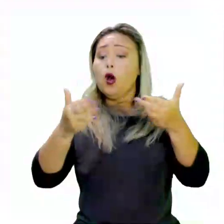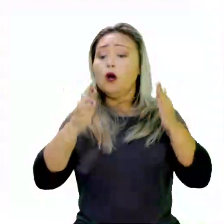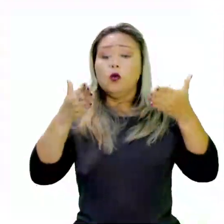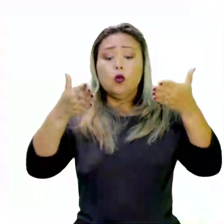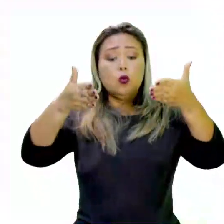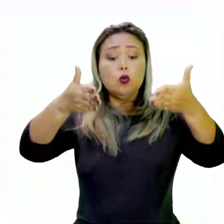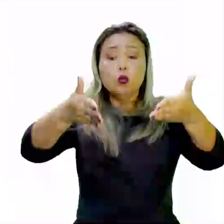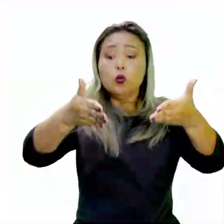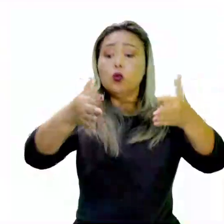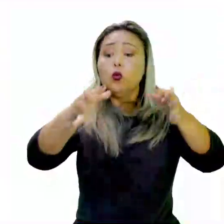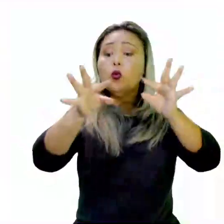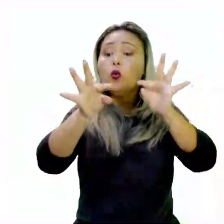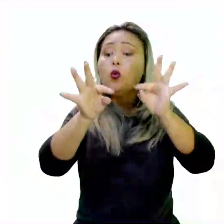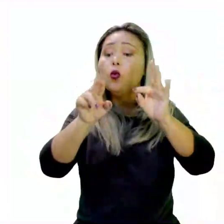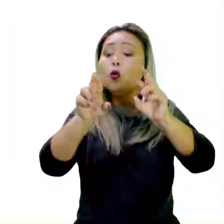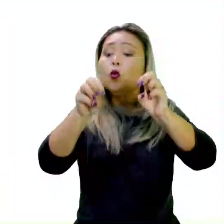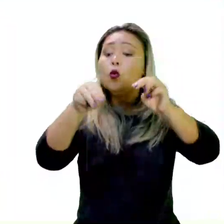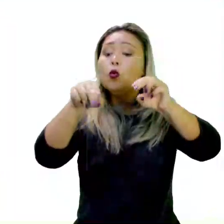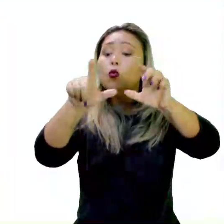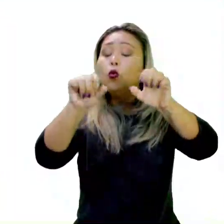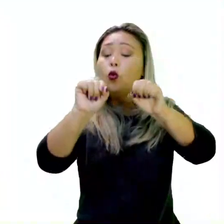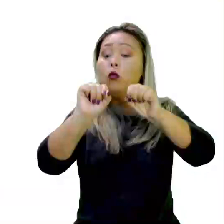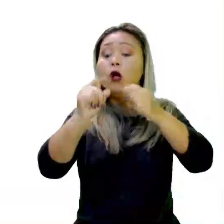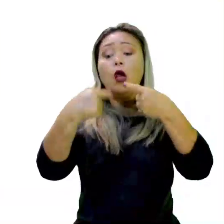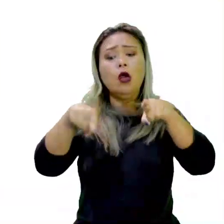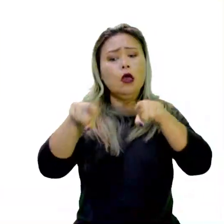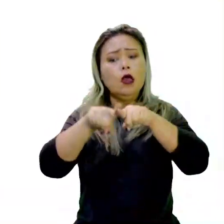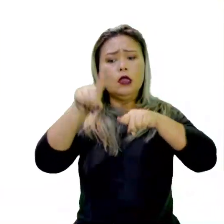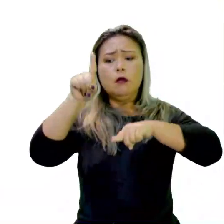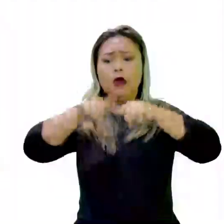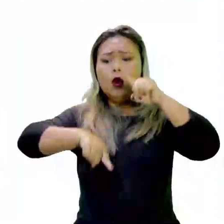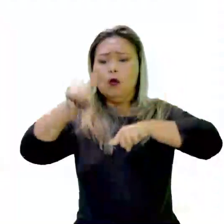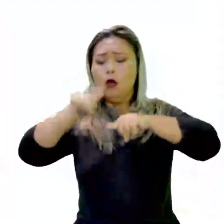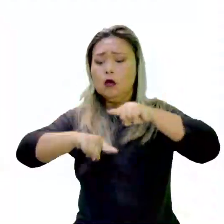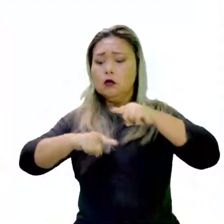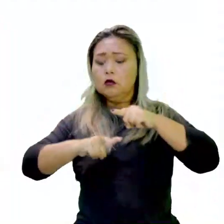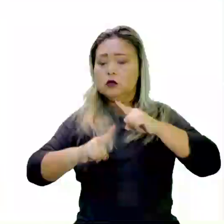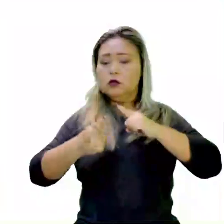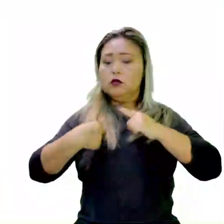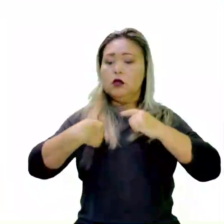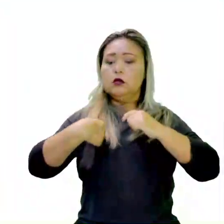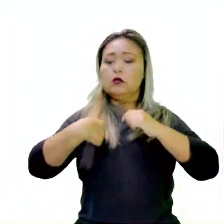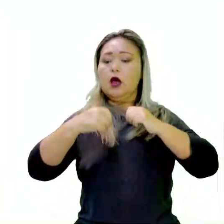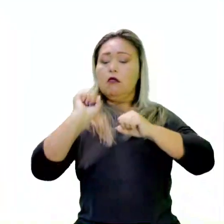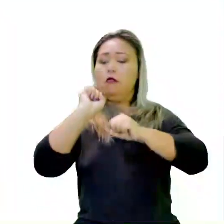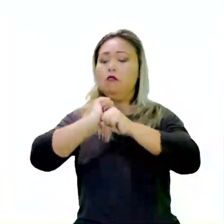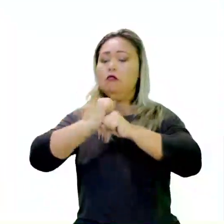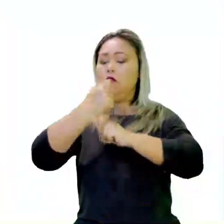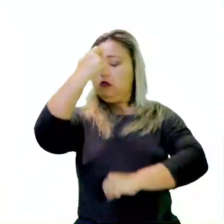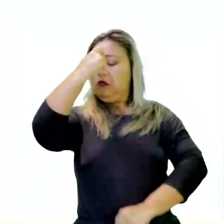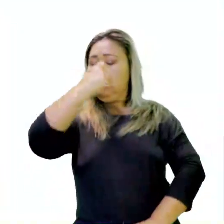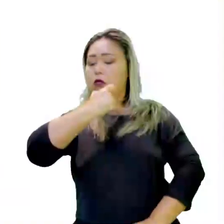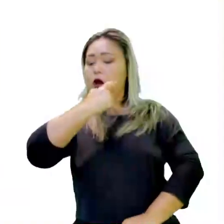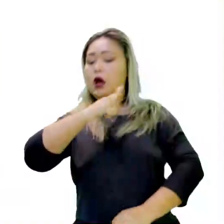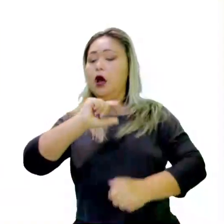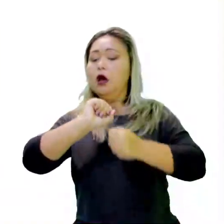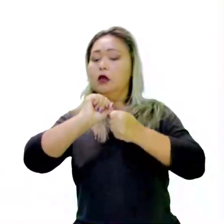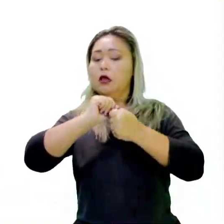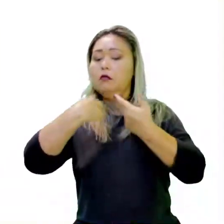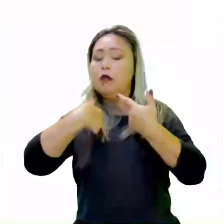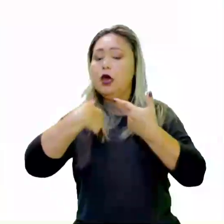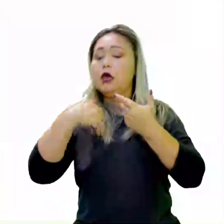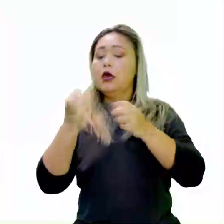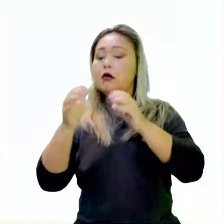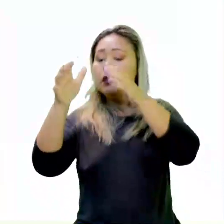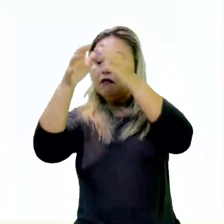túmulos e objetos, né, estátuas, vasos, que foram deixados junto aos mortos, porque